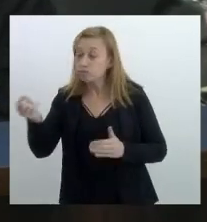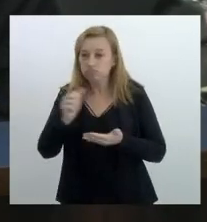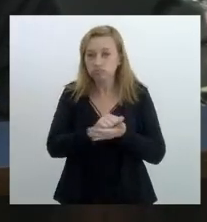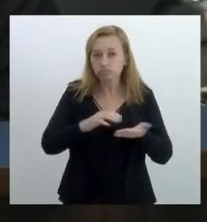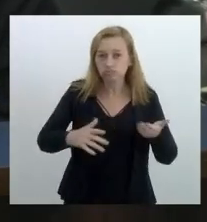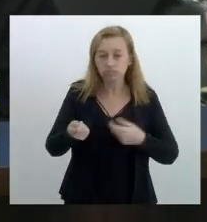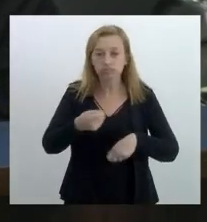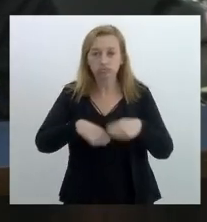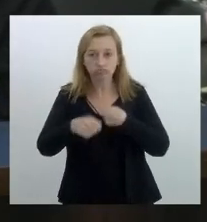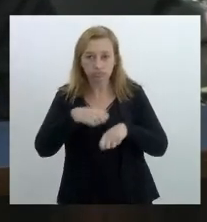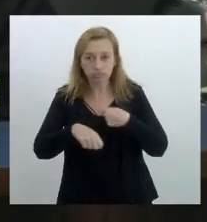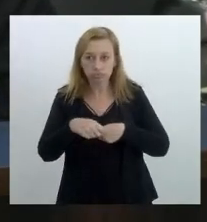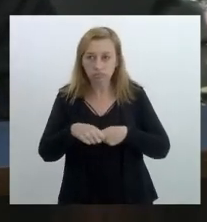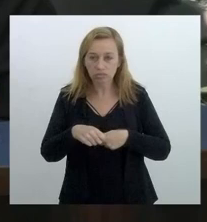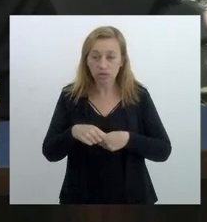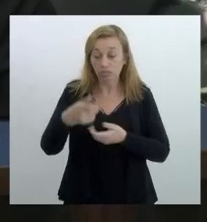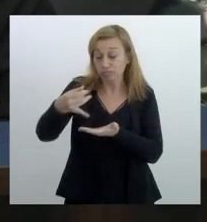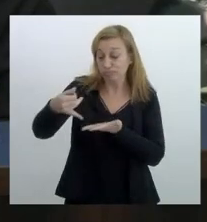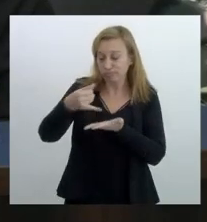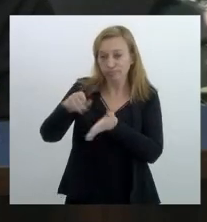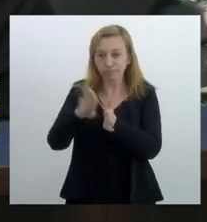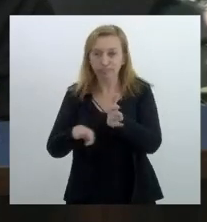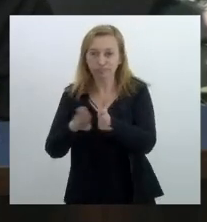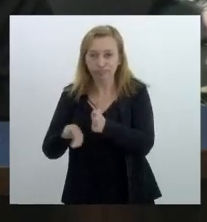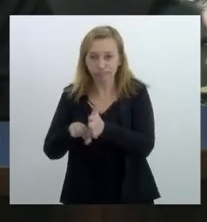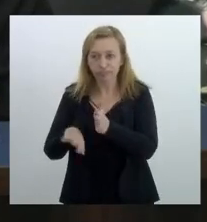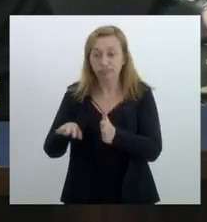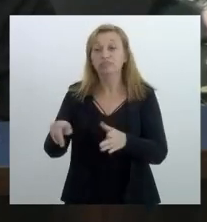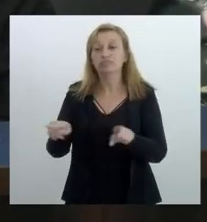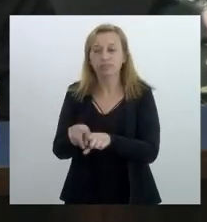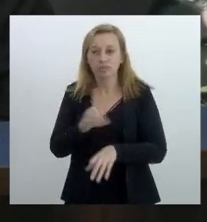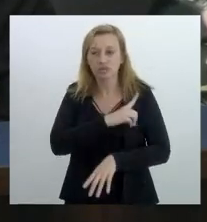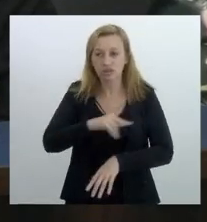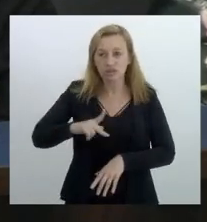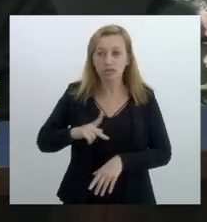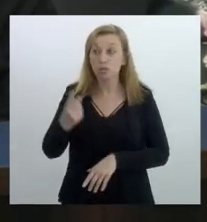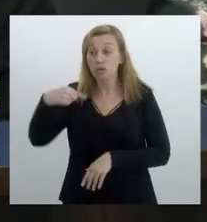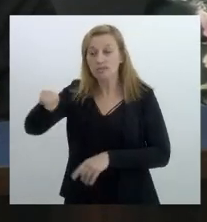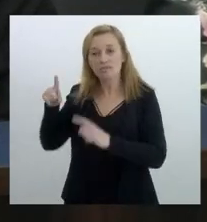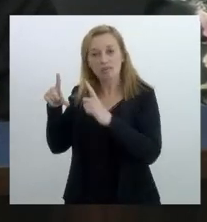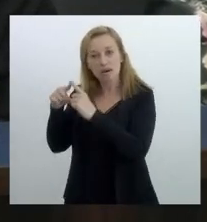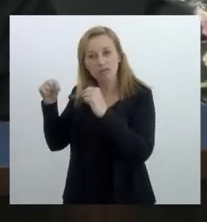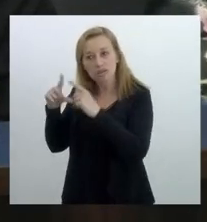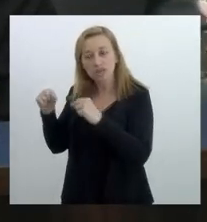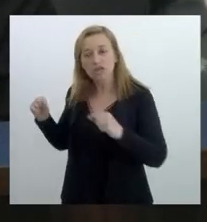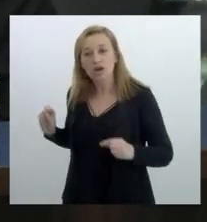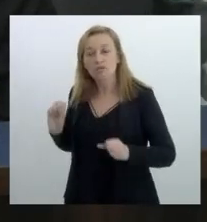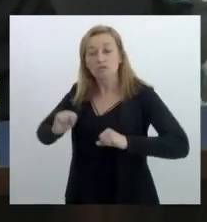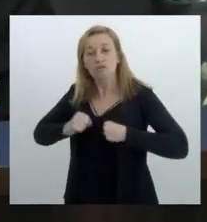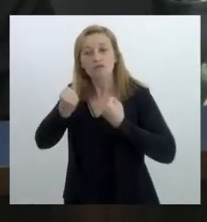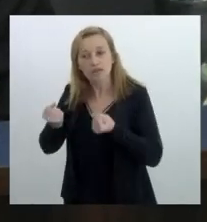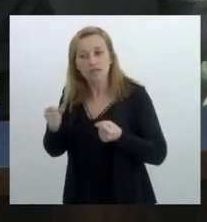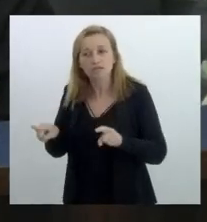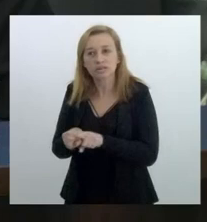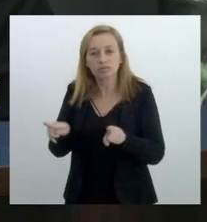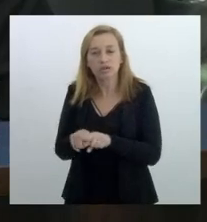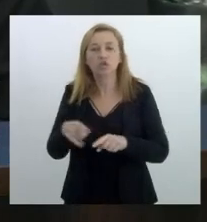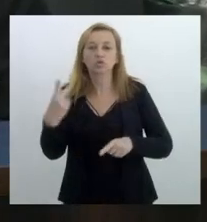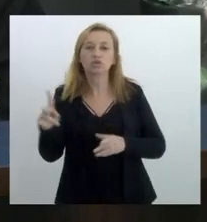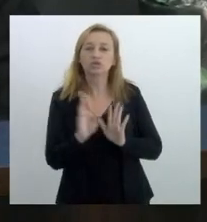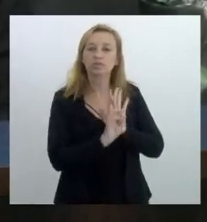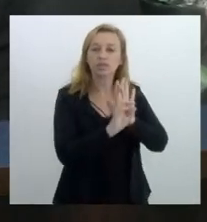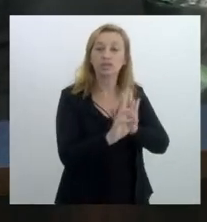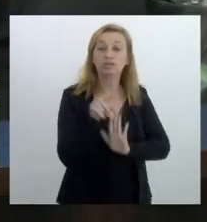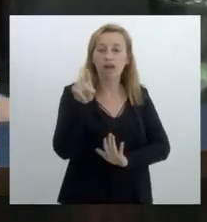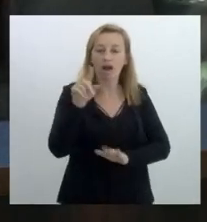atividades econômicas, e a despesa de capital é fundamental, e a Defensoria Pública vai estar em Brasília defendendo também, com seus representantes lá,